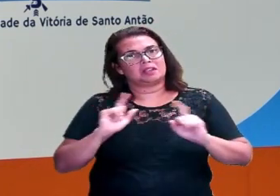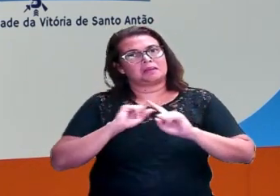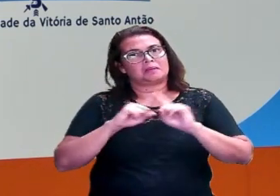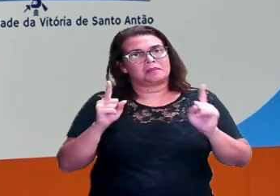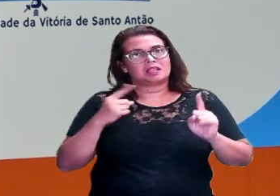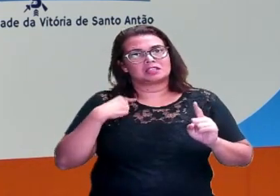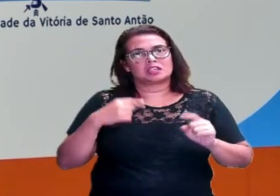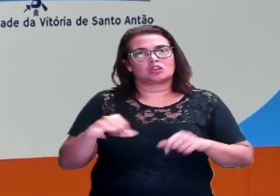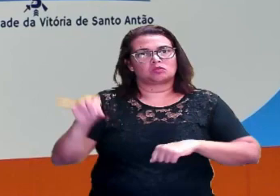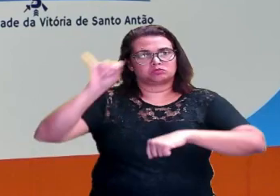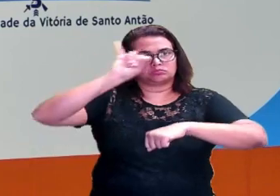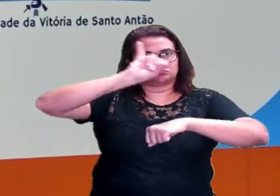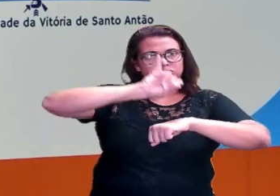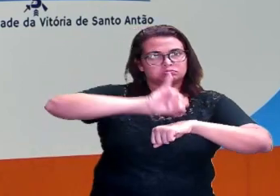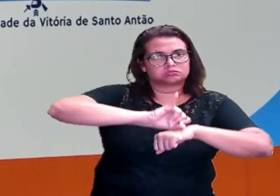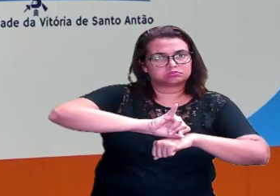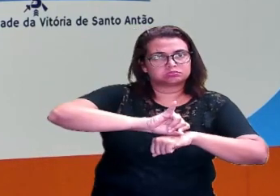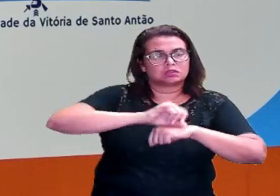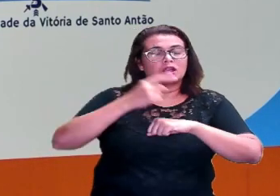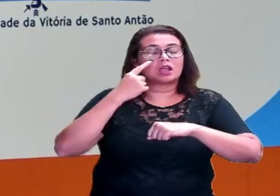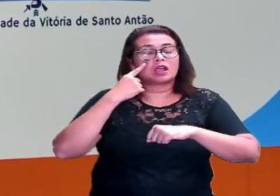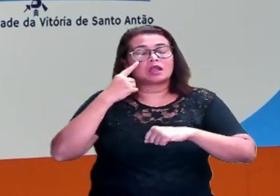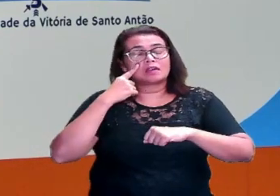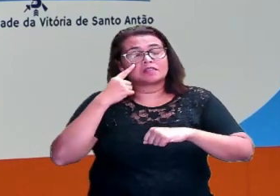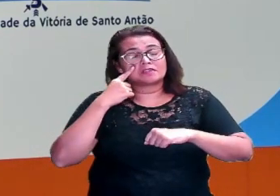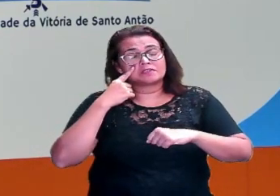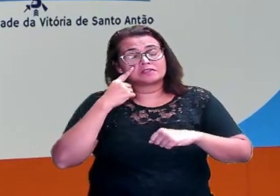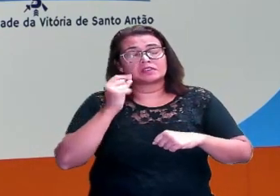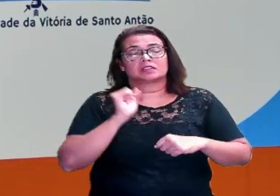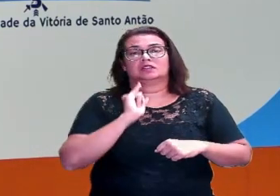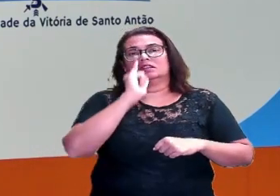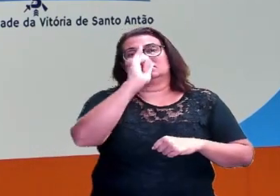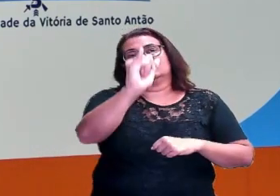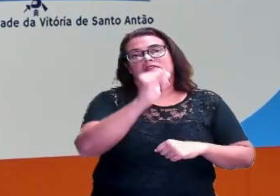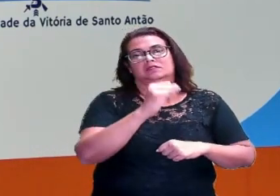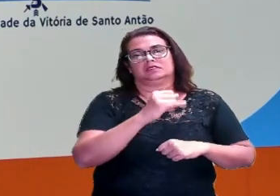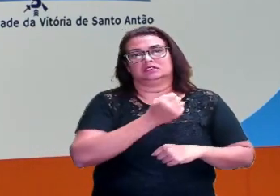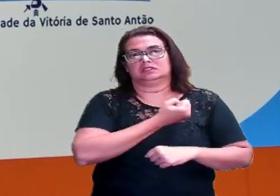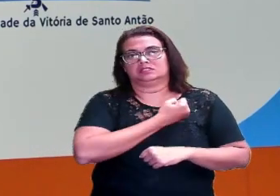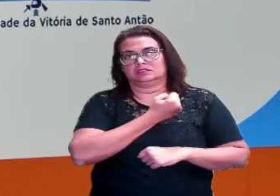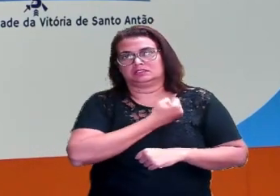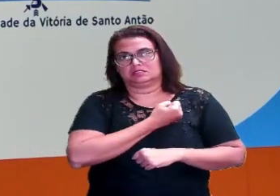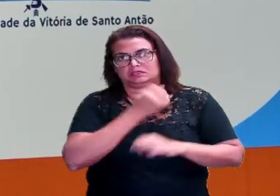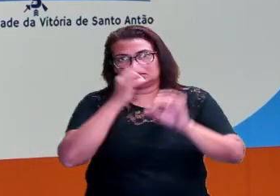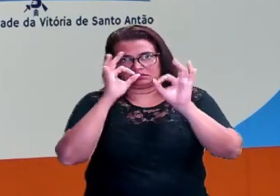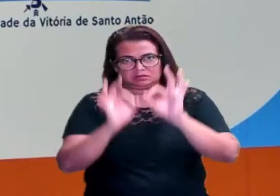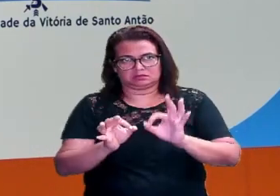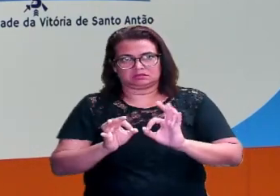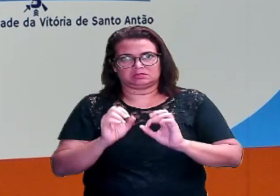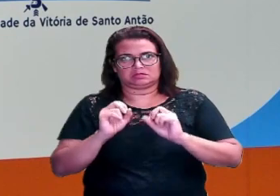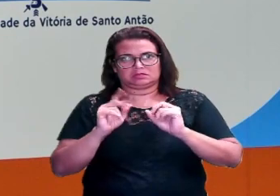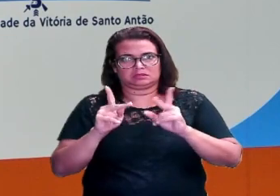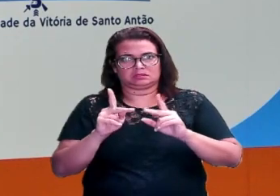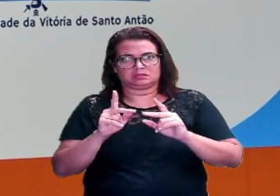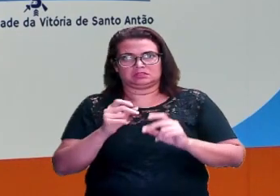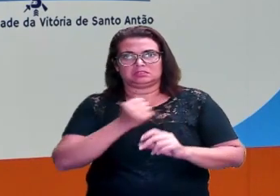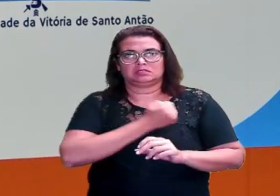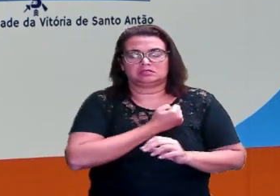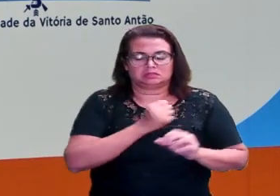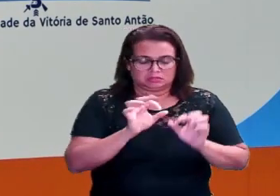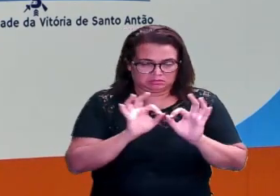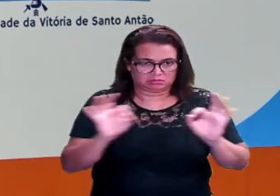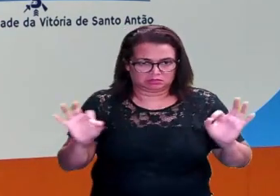a pesagem dos objetos que eu tenho aqui e vou dizer para vocês a numeração que foi dada, a medida que foi